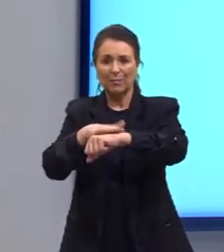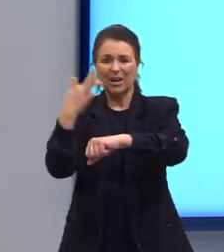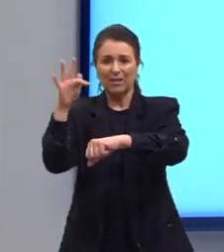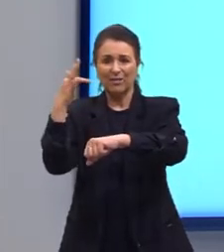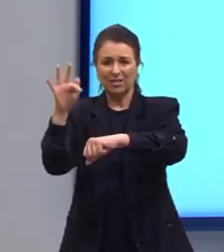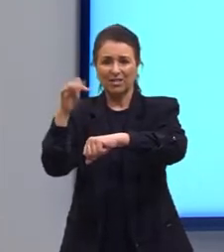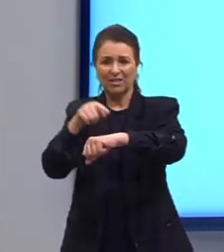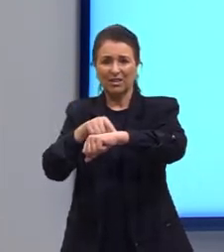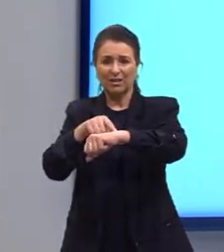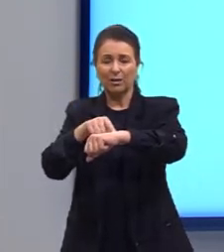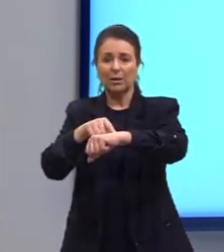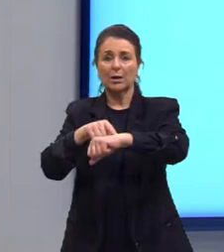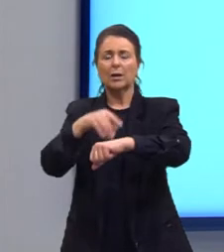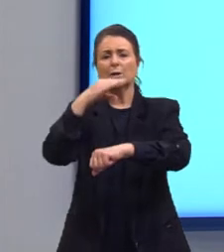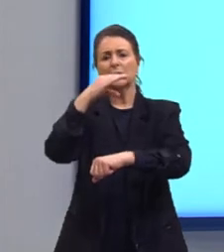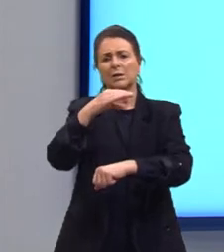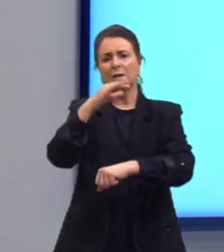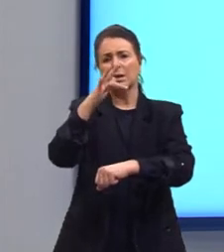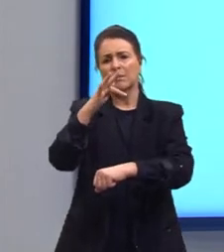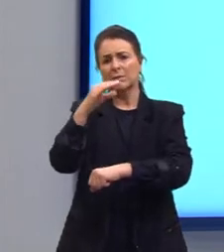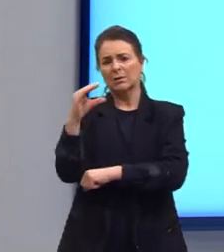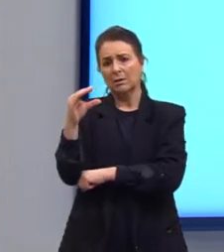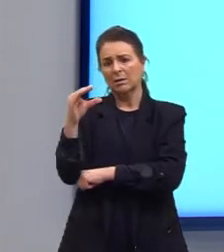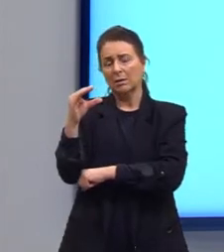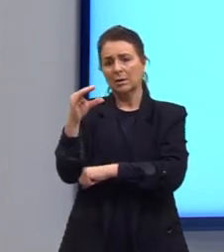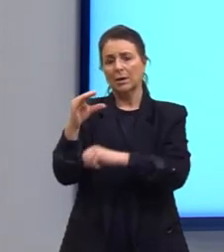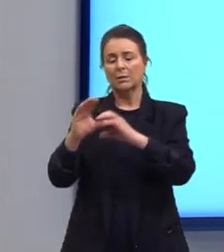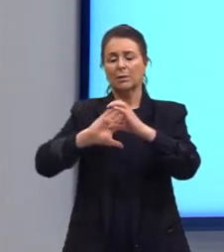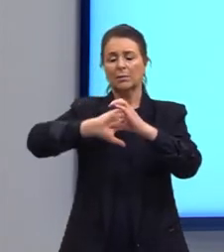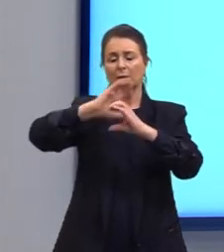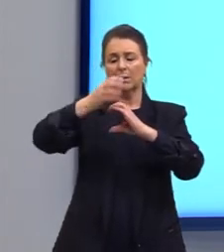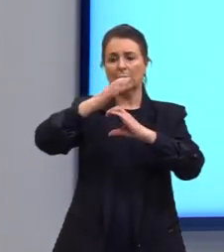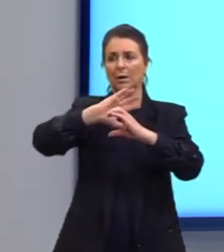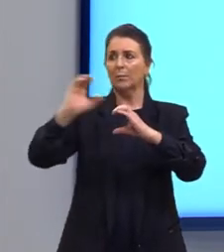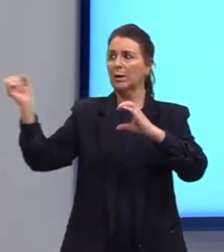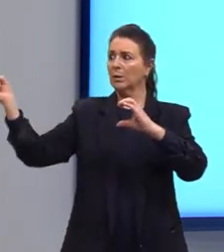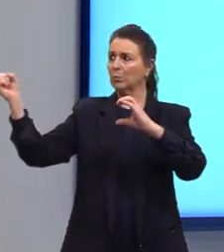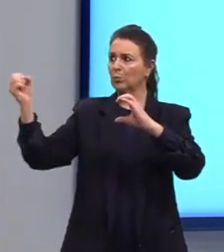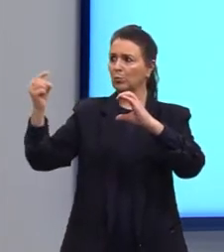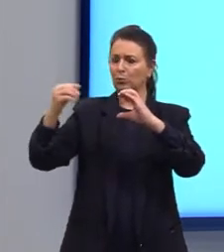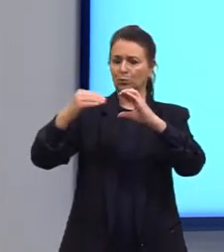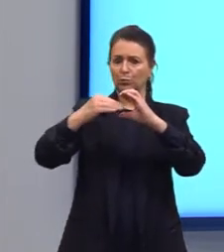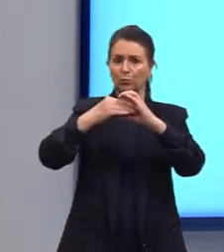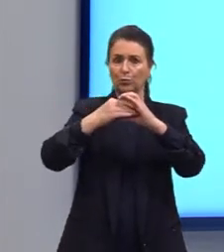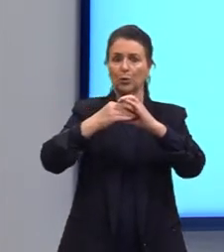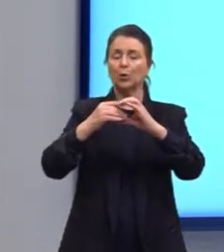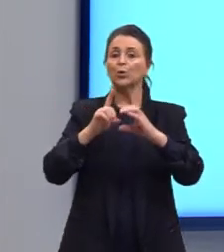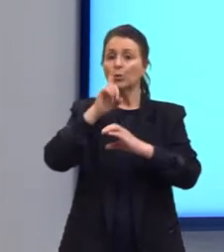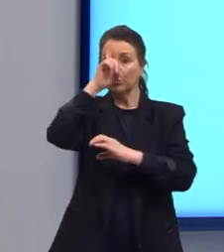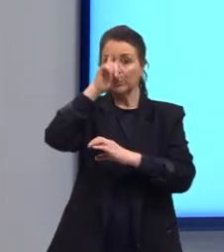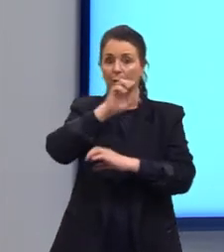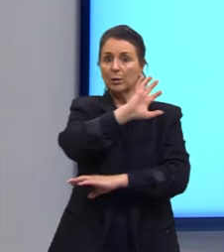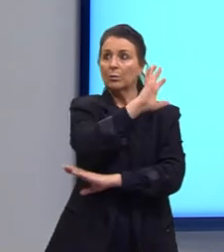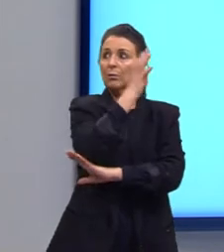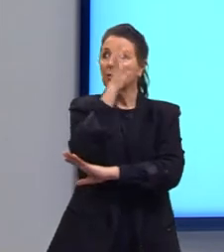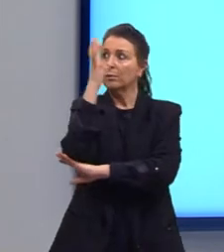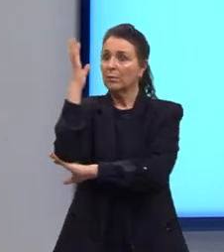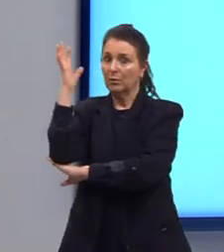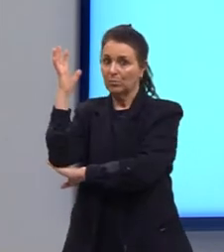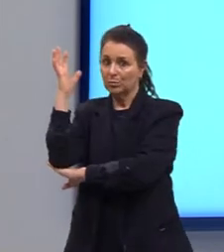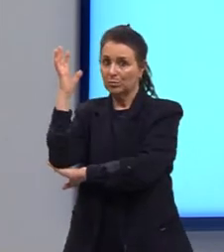que eu falei lá no começo da aula sobre a camada de ozônio sobre o efeito tóxico dele né nocivo ao meio ambiente